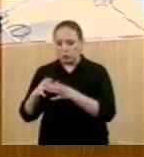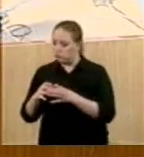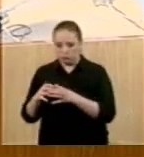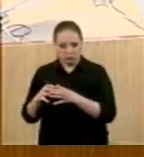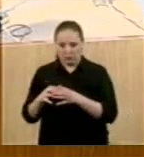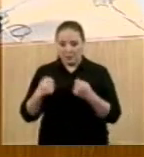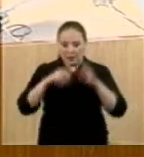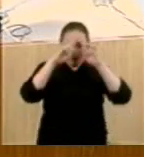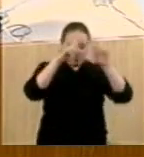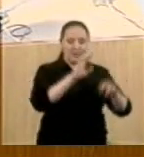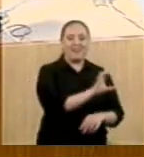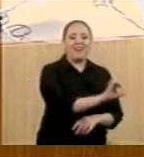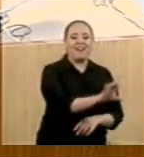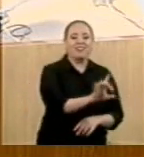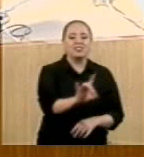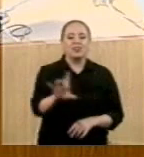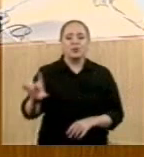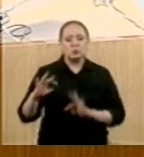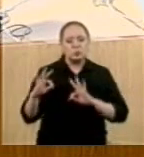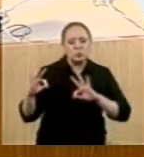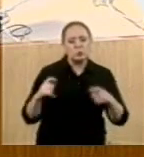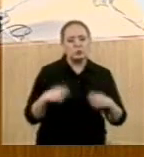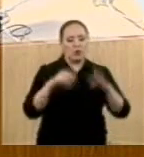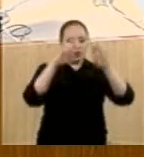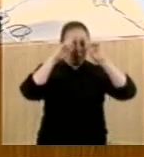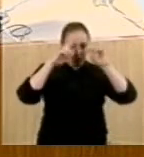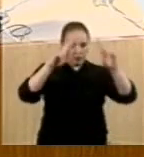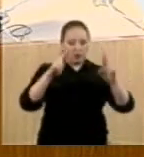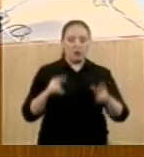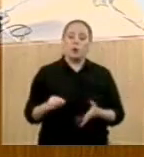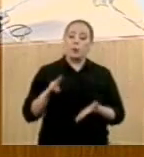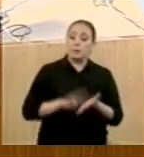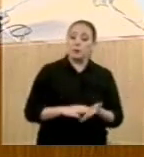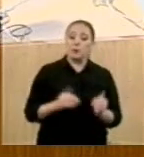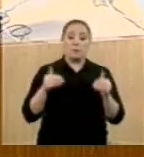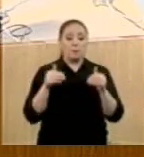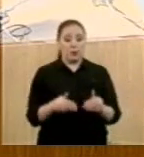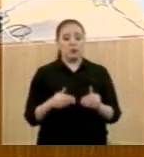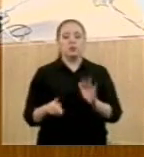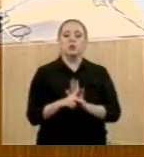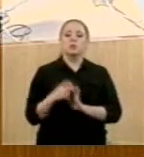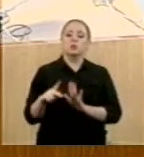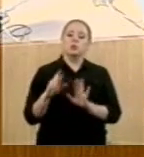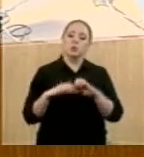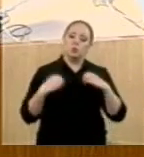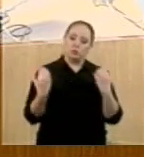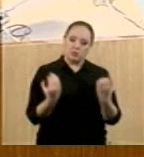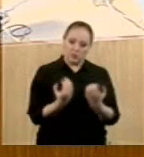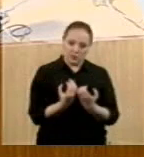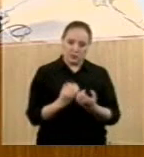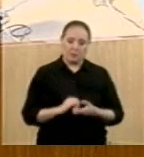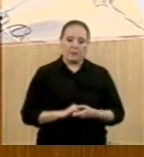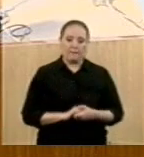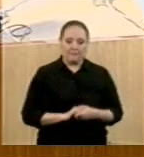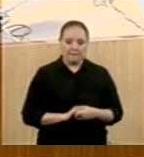independentemente de ser como cada um é, de ser membro e partícipe da sua própria comunidade.